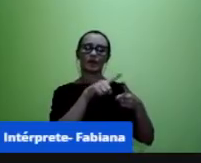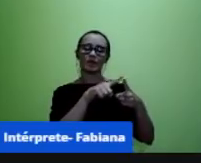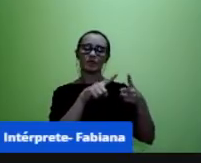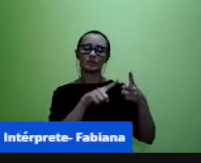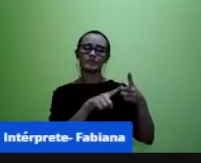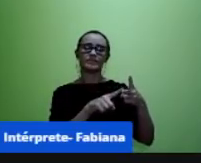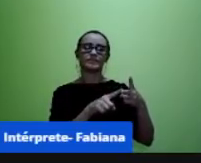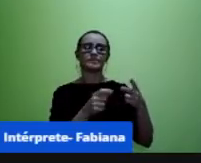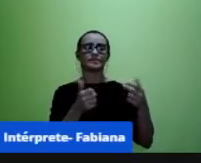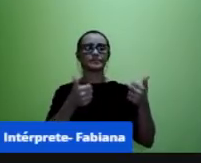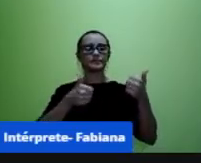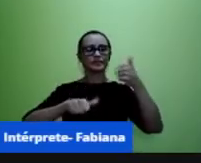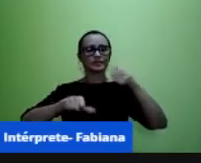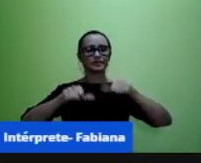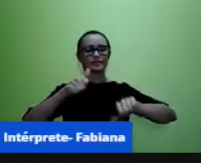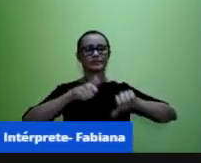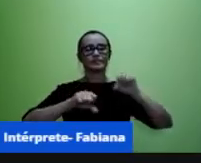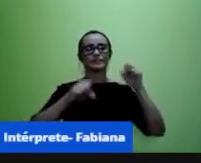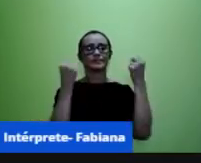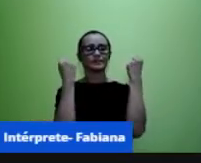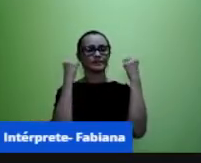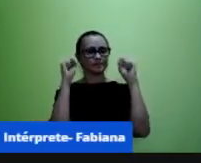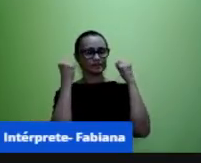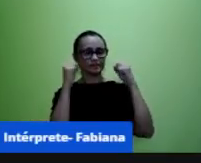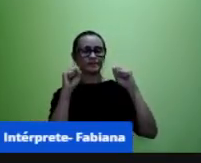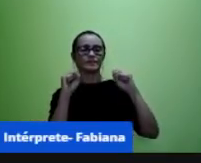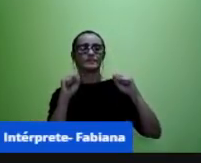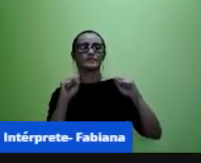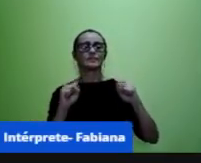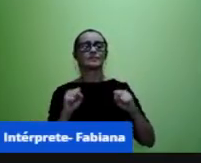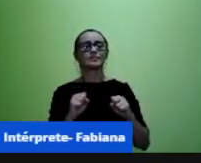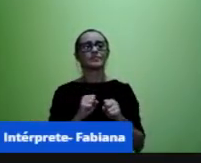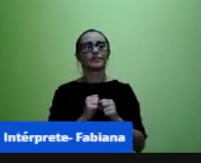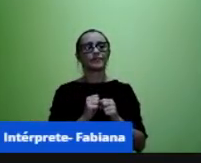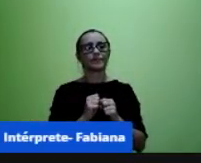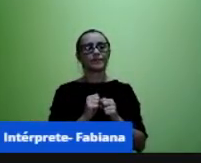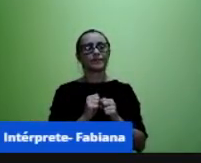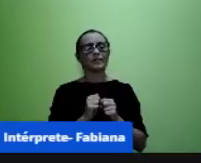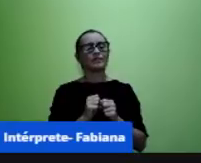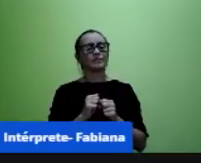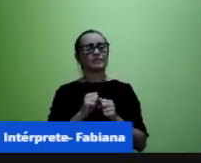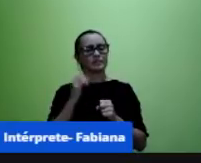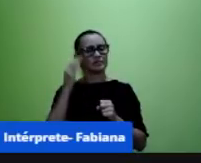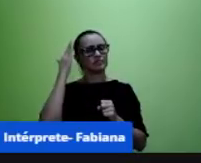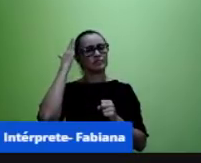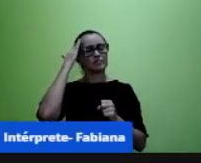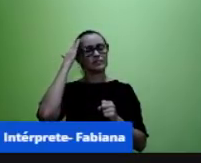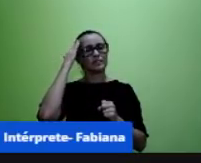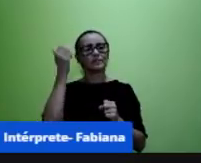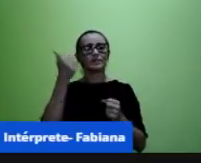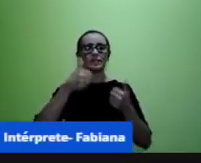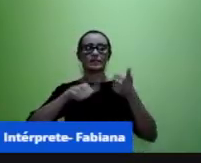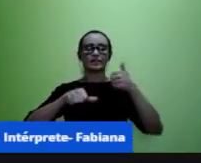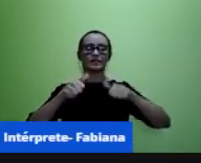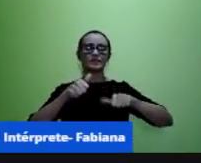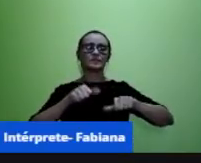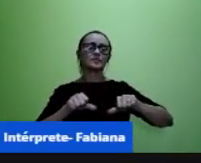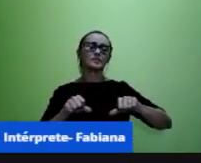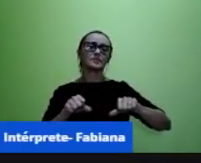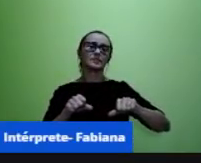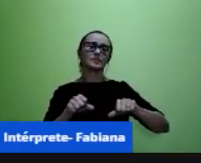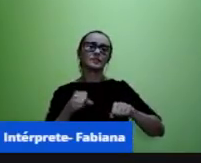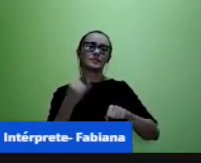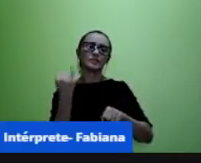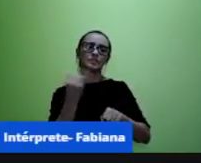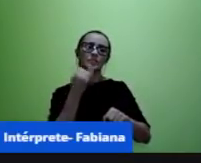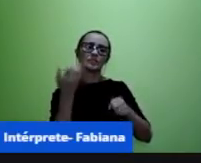avaliação para a educação física, né? Então, nós sabemos então que a avaliação ela tem que se basear